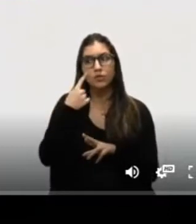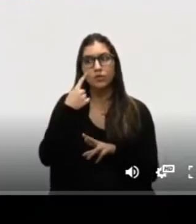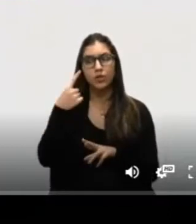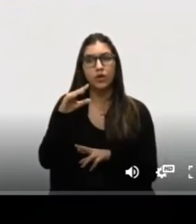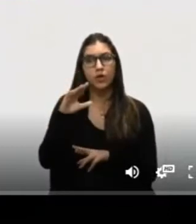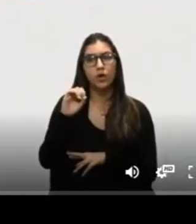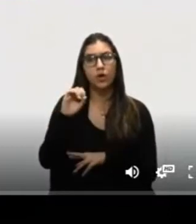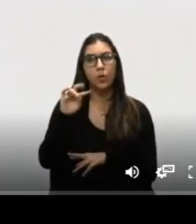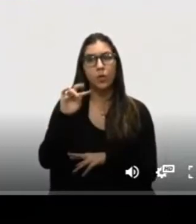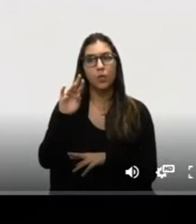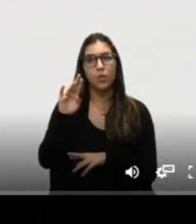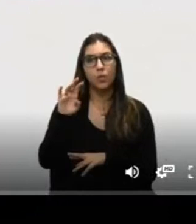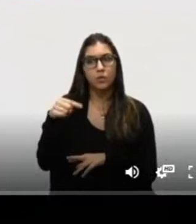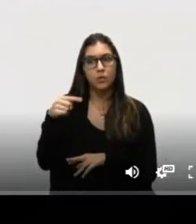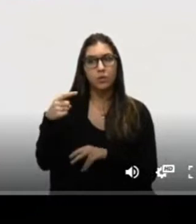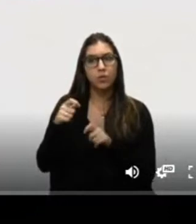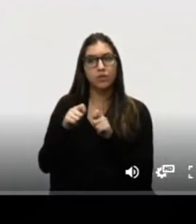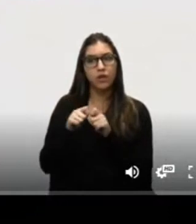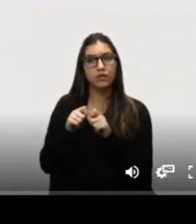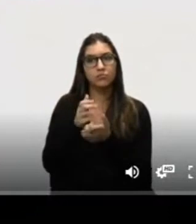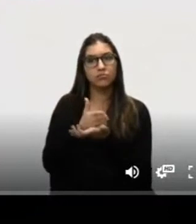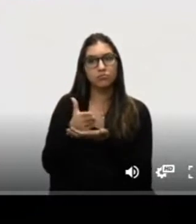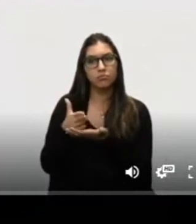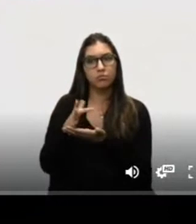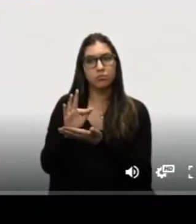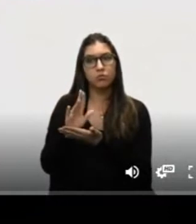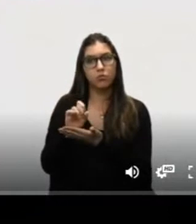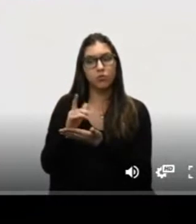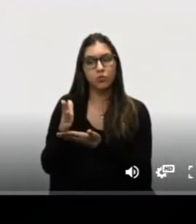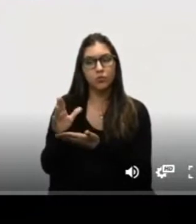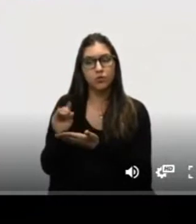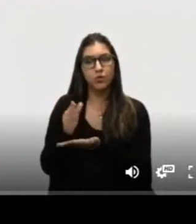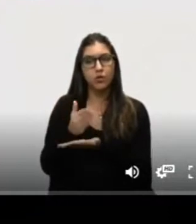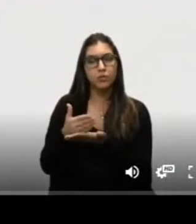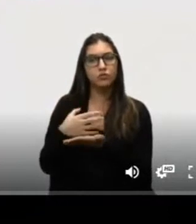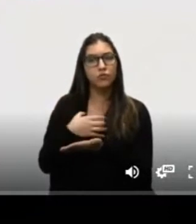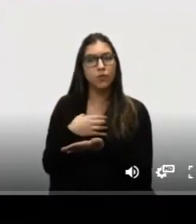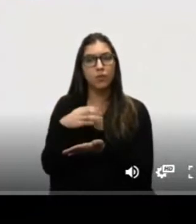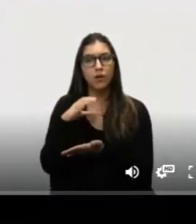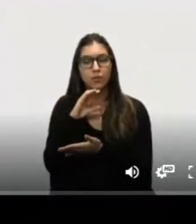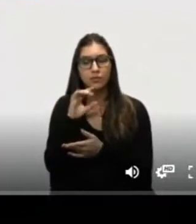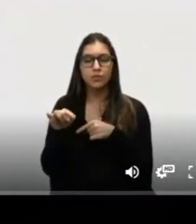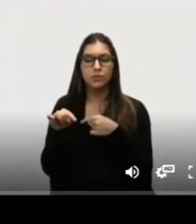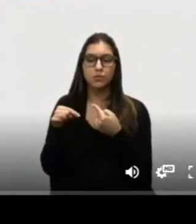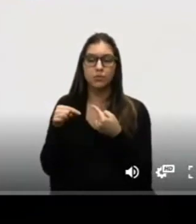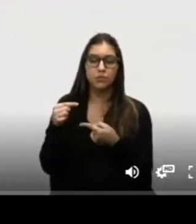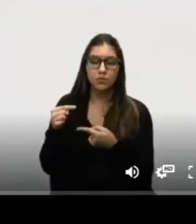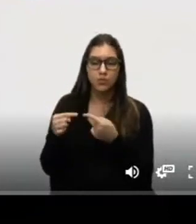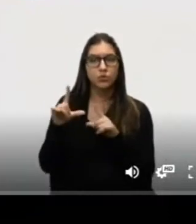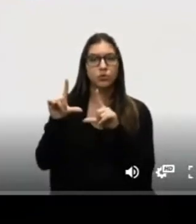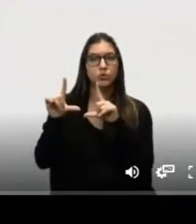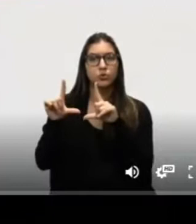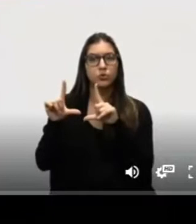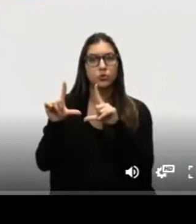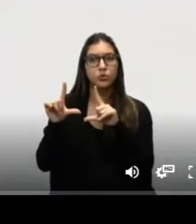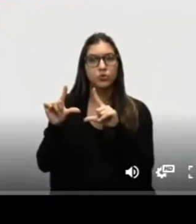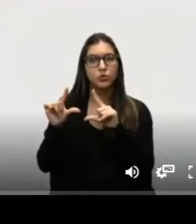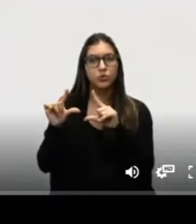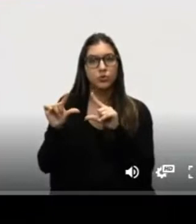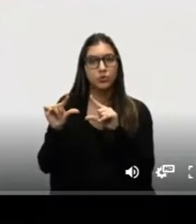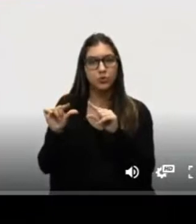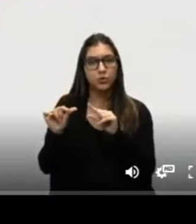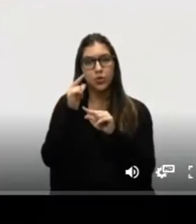compostos e vamos fazer essa determinação do ponto de fusão, inicialmente de forma rápida, e depois nós vamos diminuindo para que